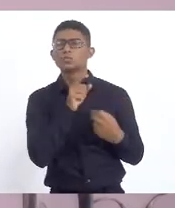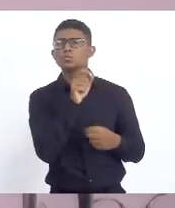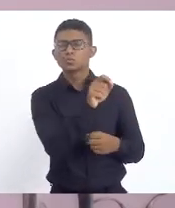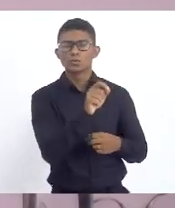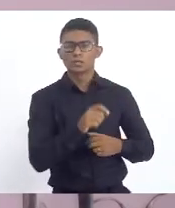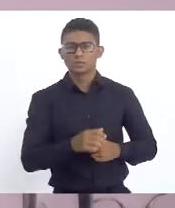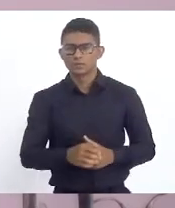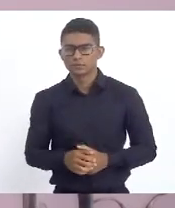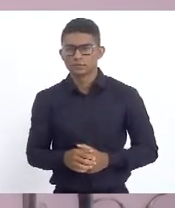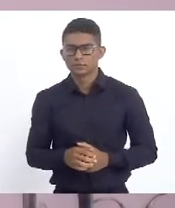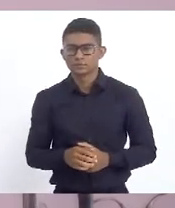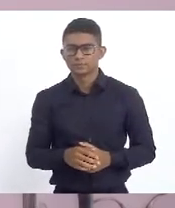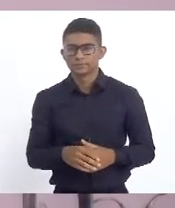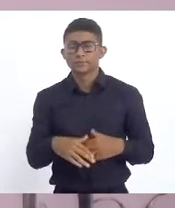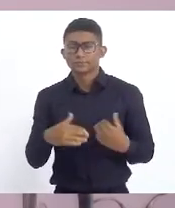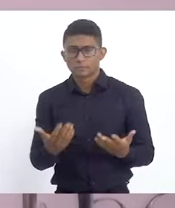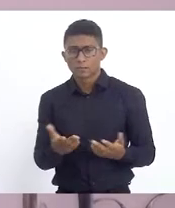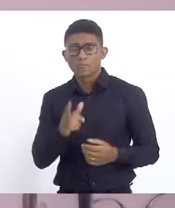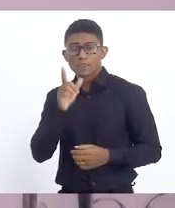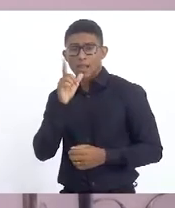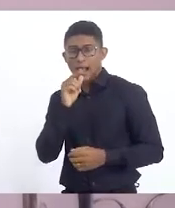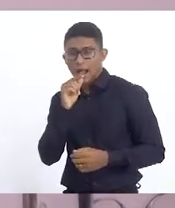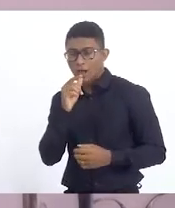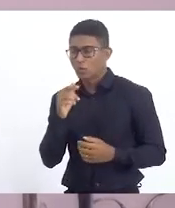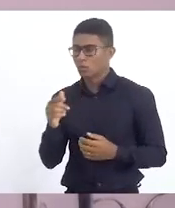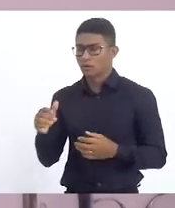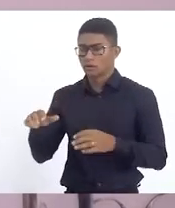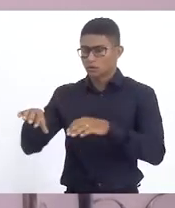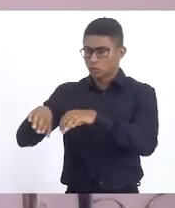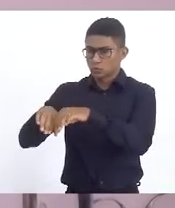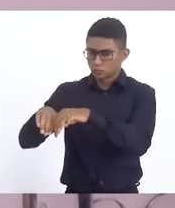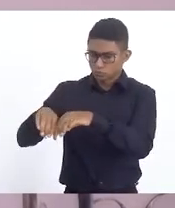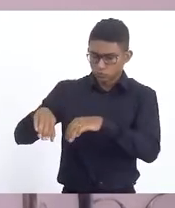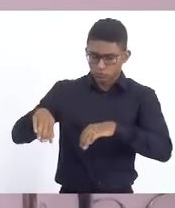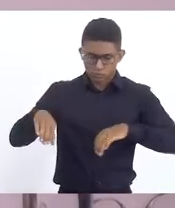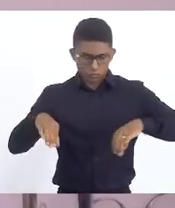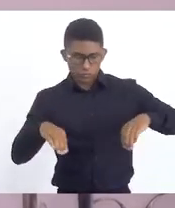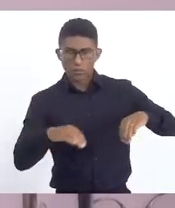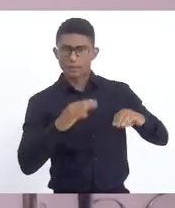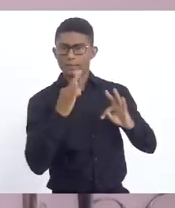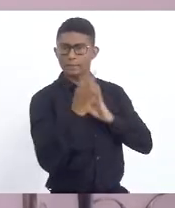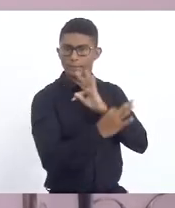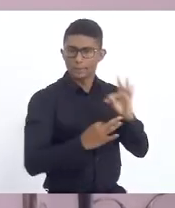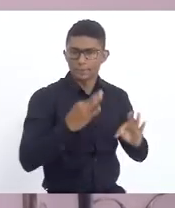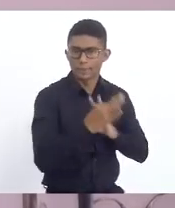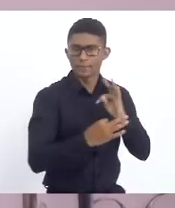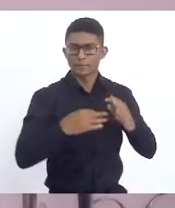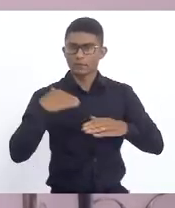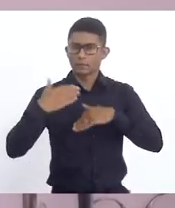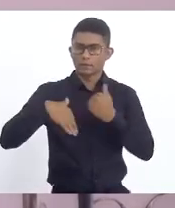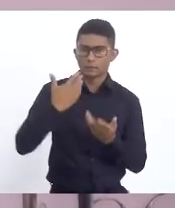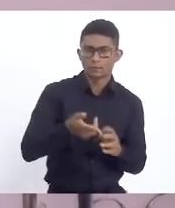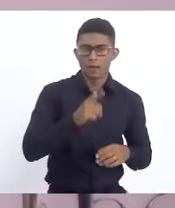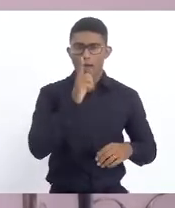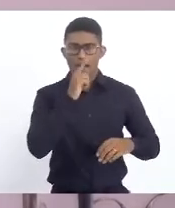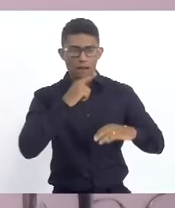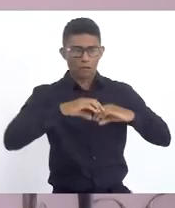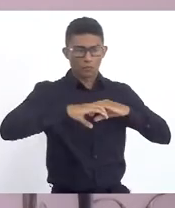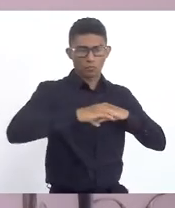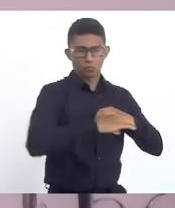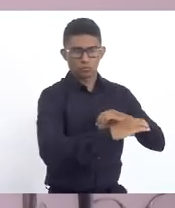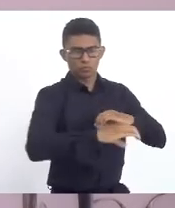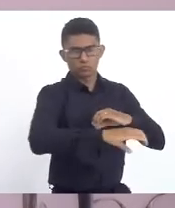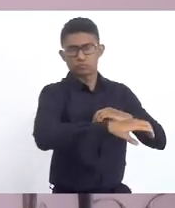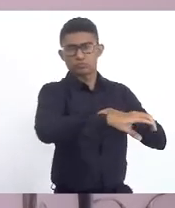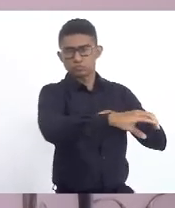captação, do tratamento, do bombeamento e da entrega da água às